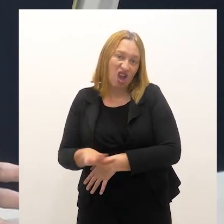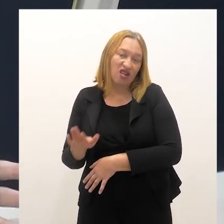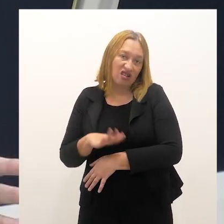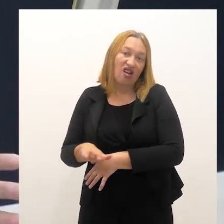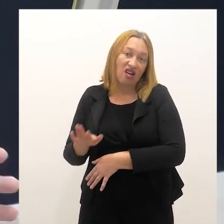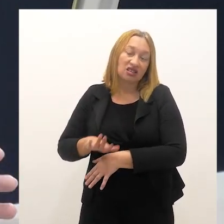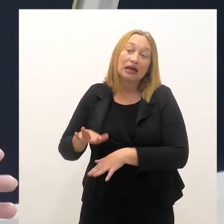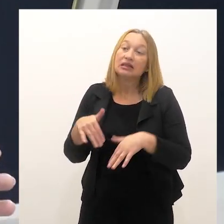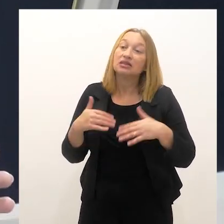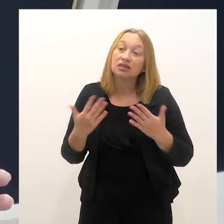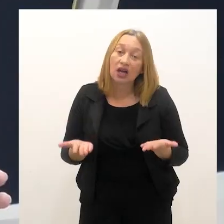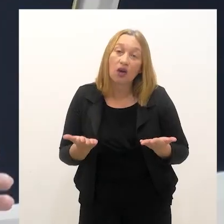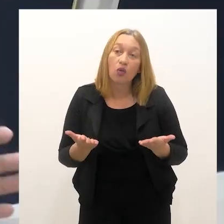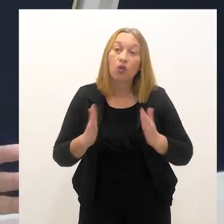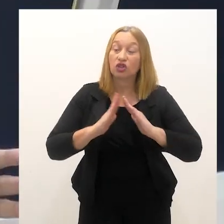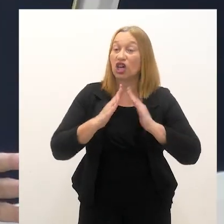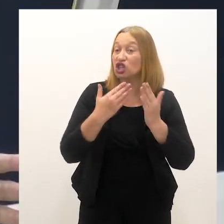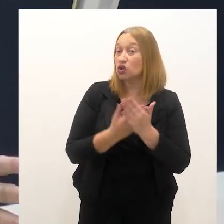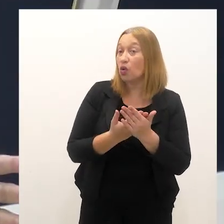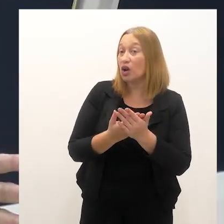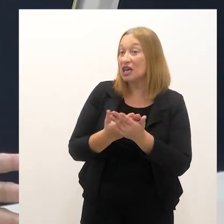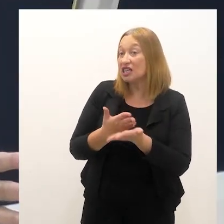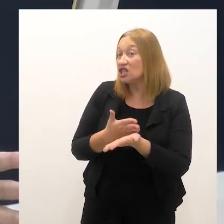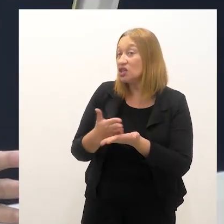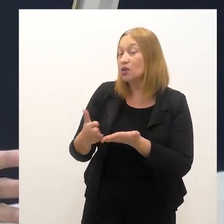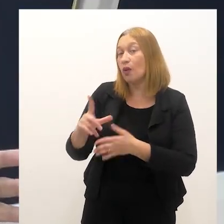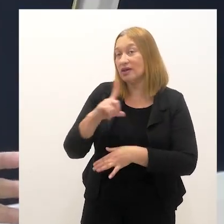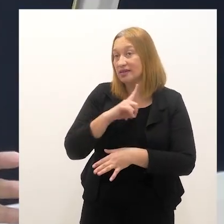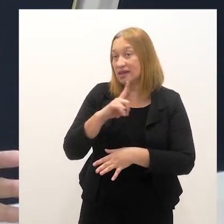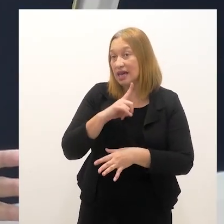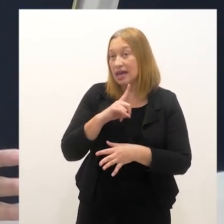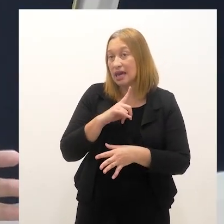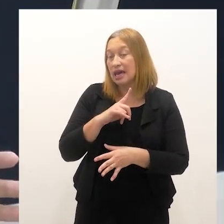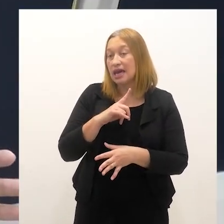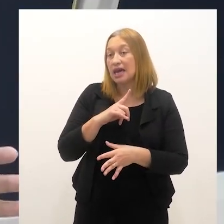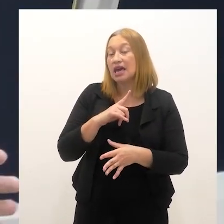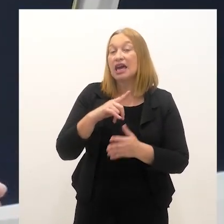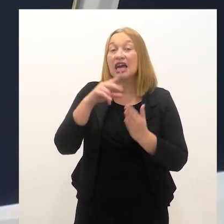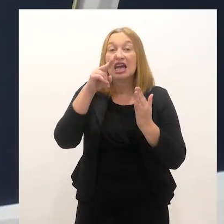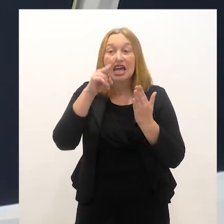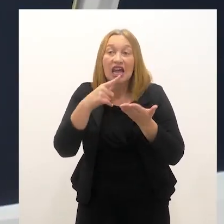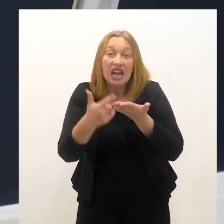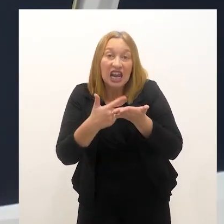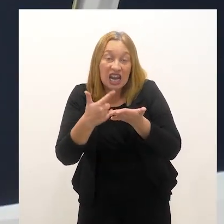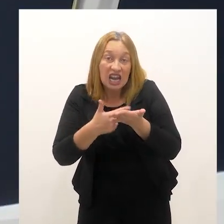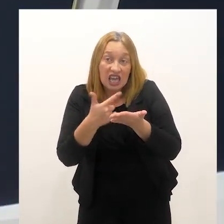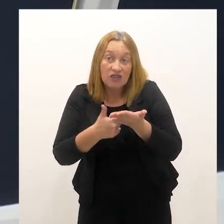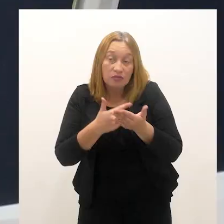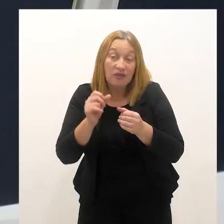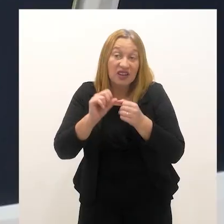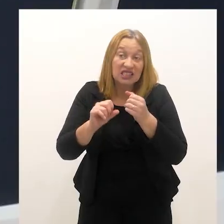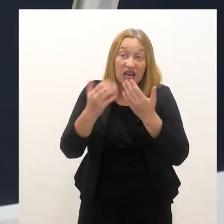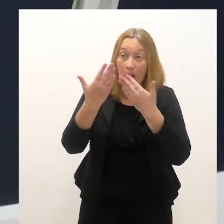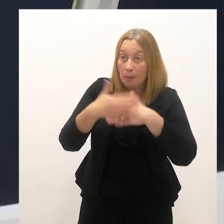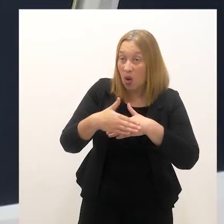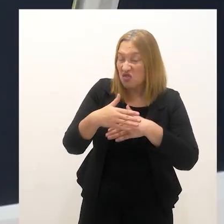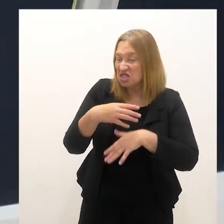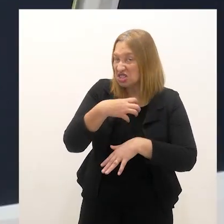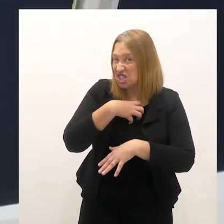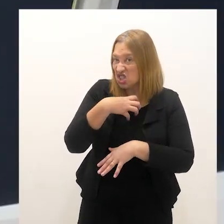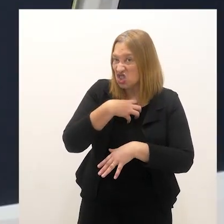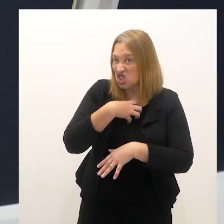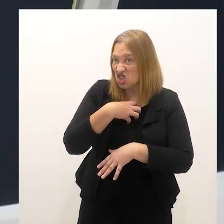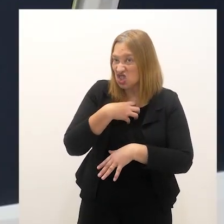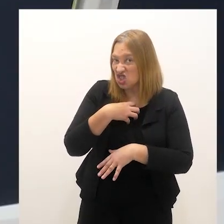cedo. Então, quando a escola começou a ter essa coisa de ter que ler os livros para fazer as provas, eu